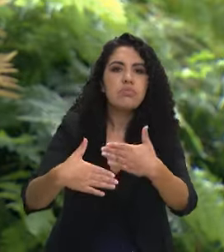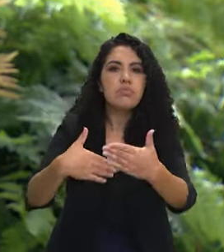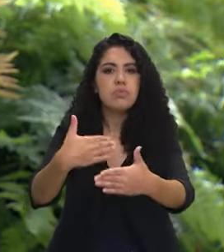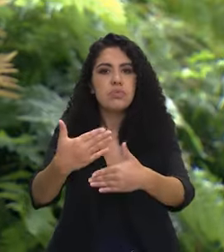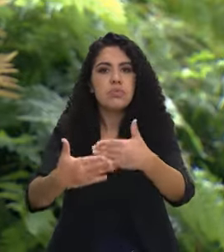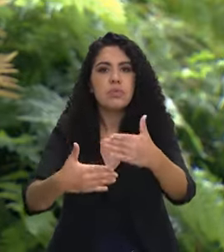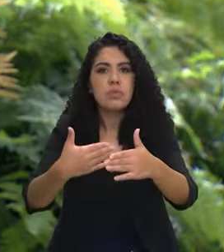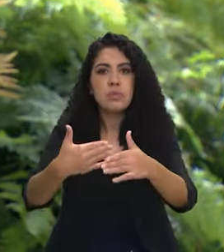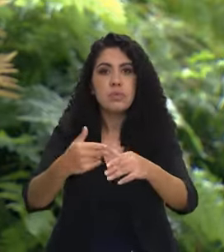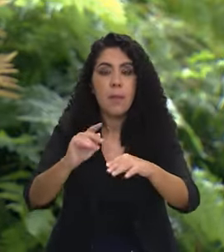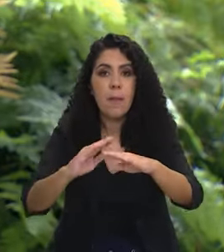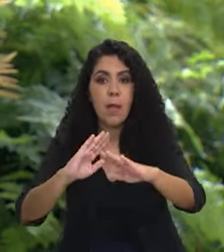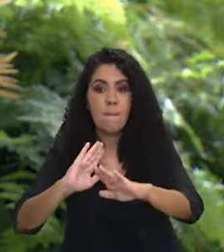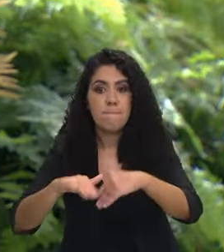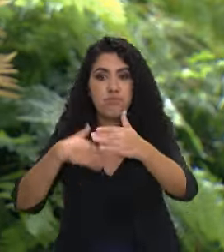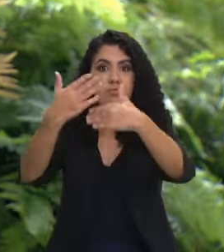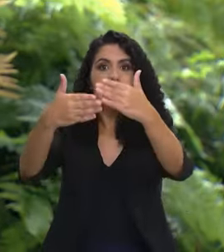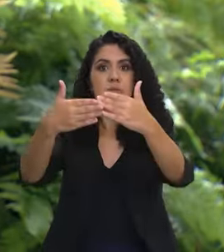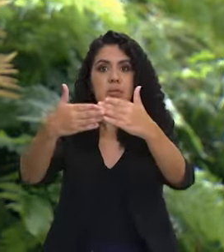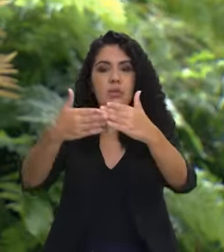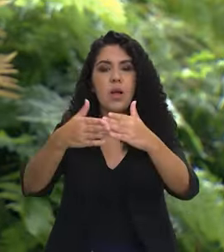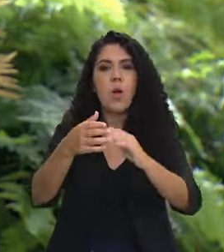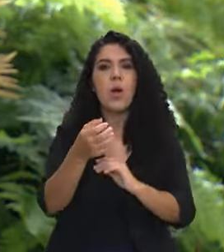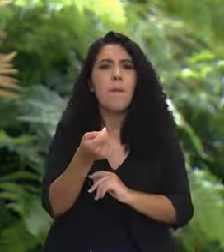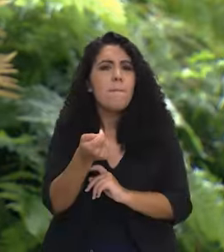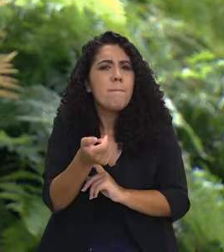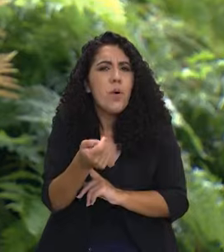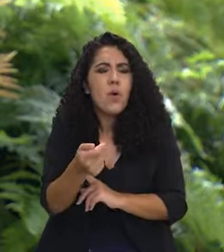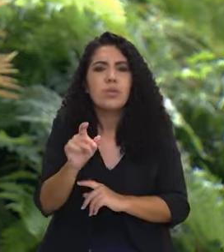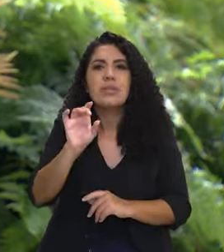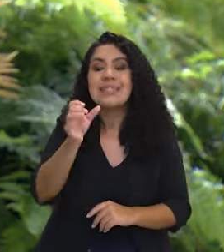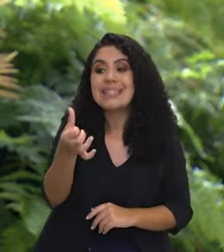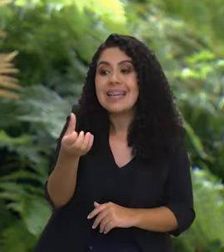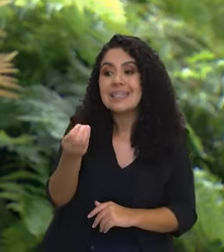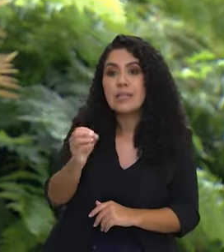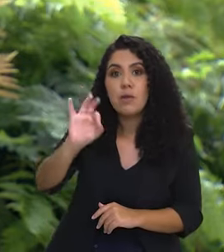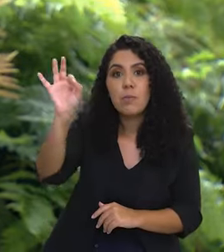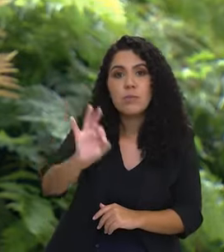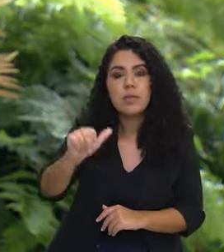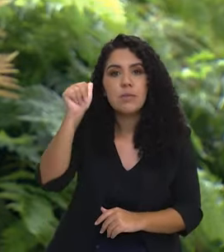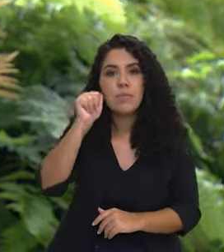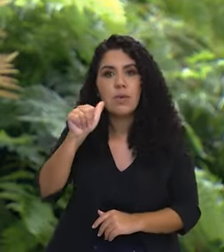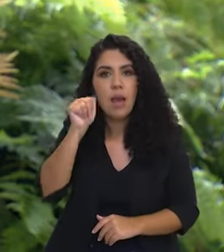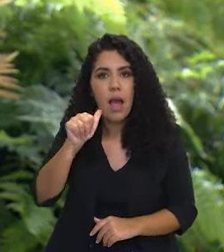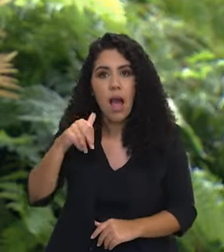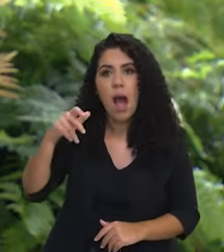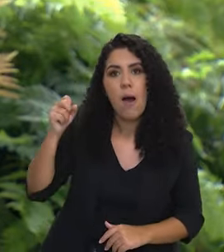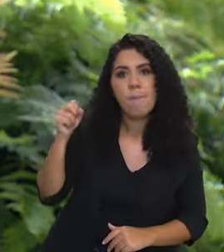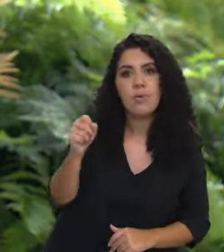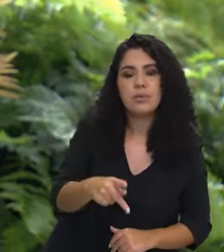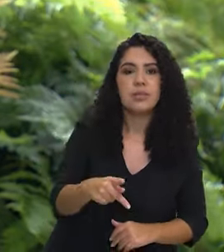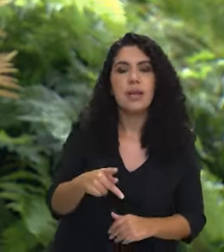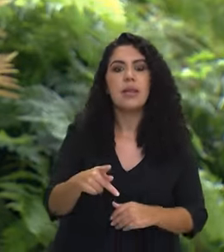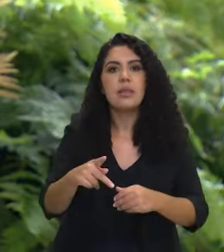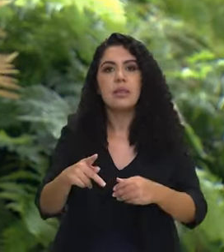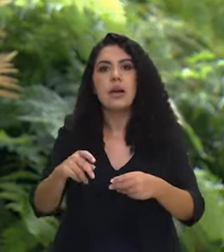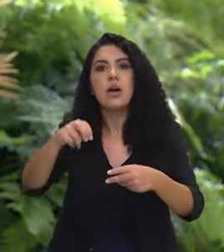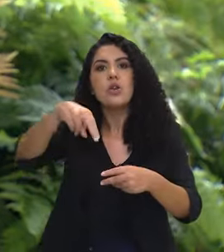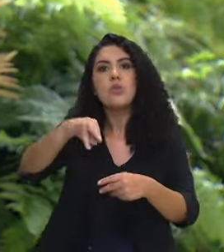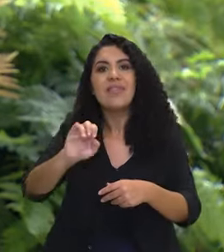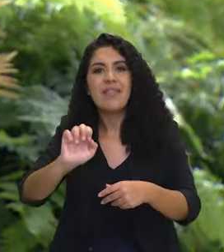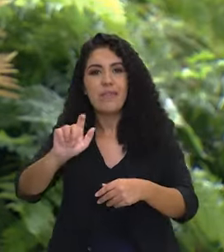ascendem em menor número também. Cerca de 60% das mulheres se aposentam no nível